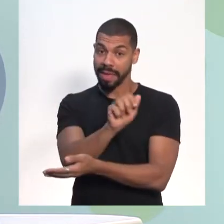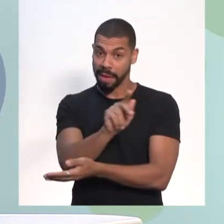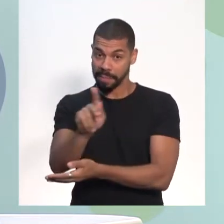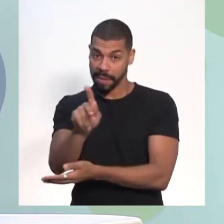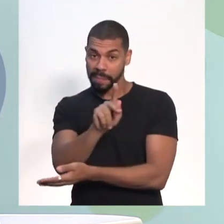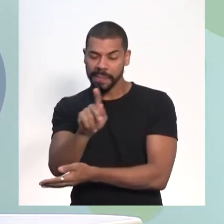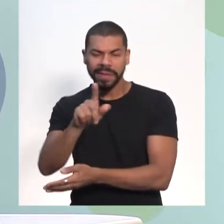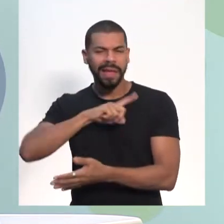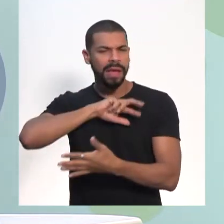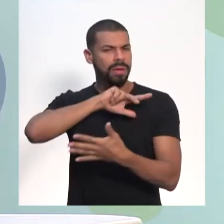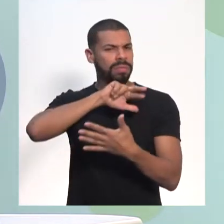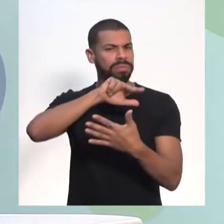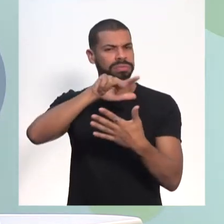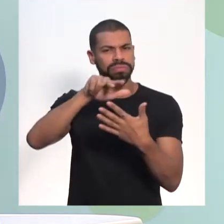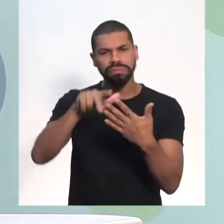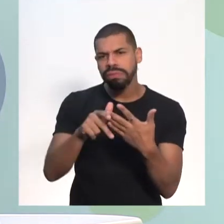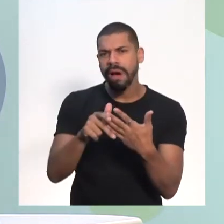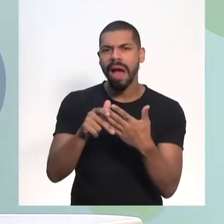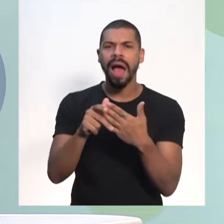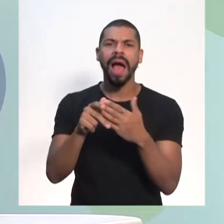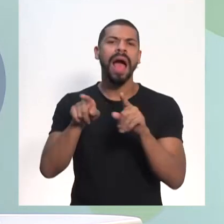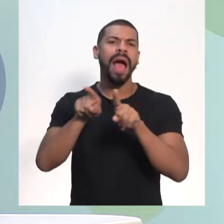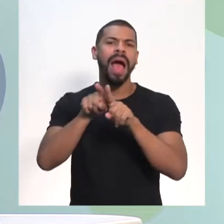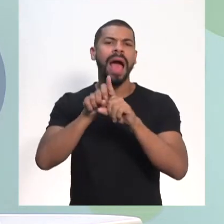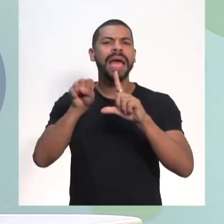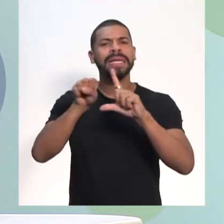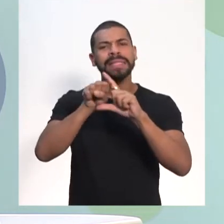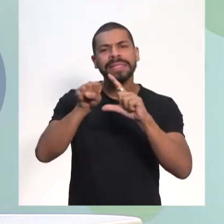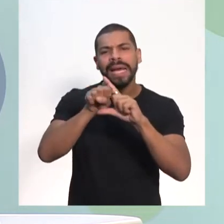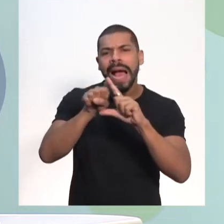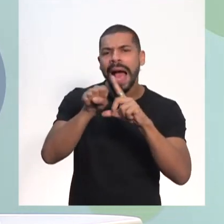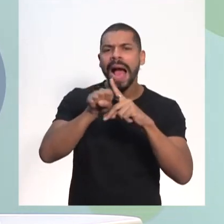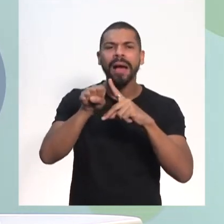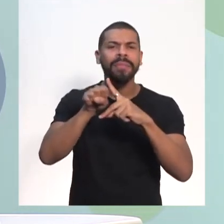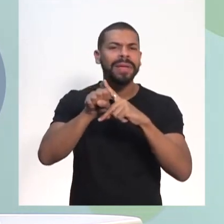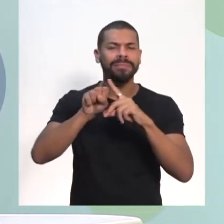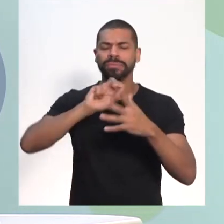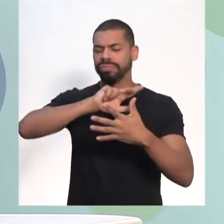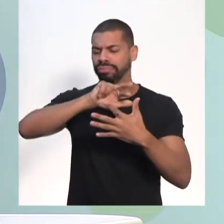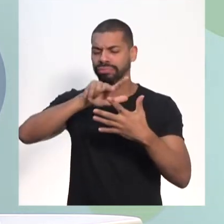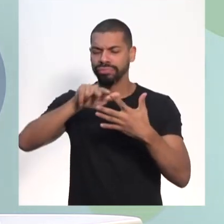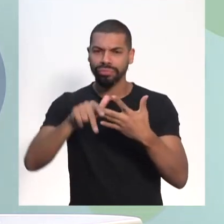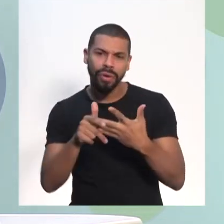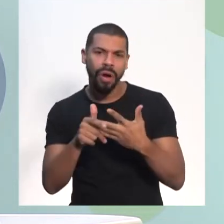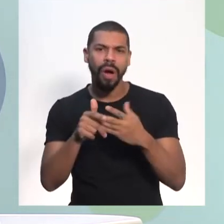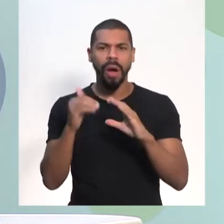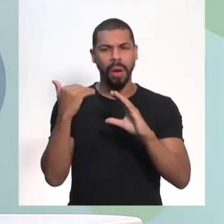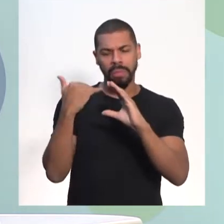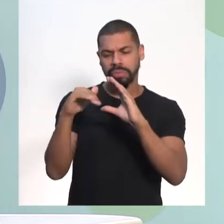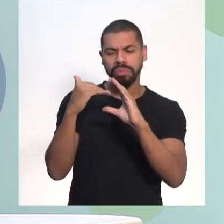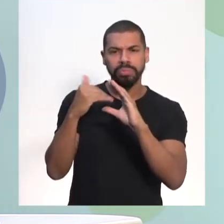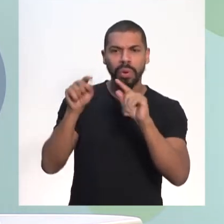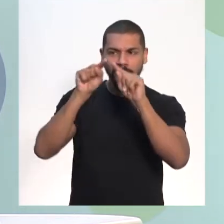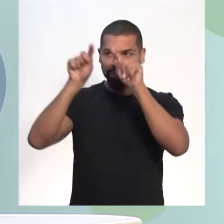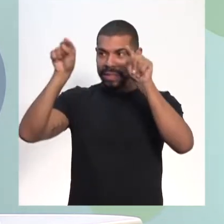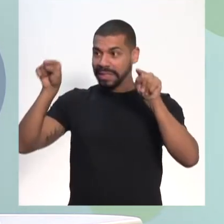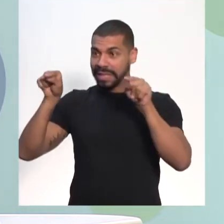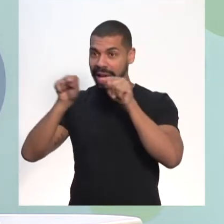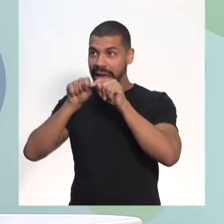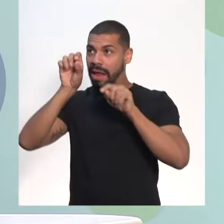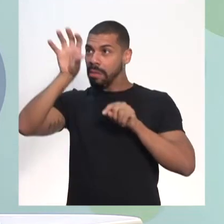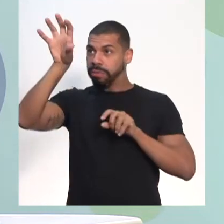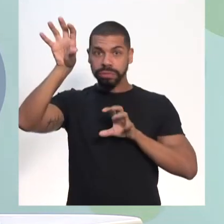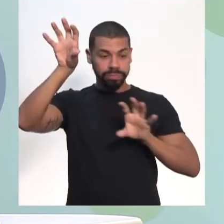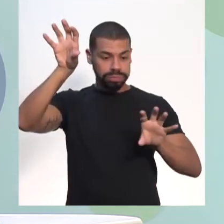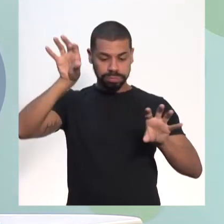outros recursos, Hangout, Skype, eles também apresentam a oportunidade de envio de arquivo, compartilhamento de tela, reunião com várias